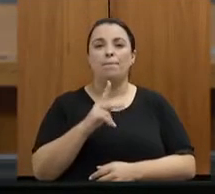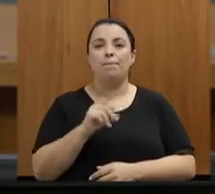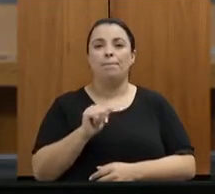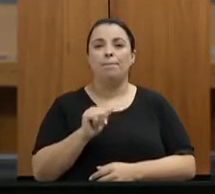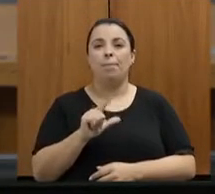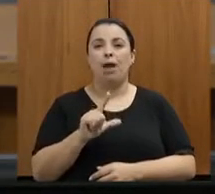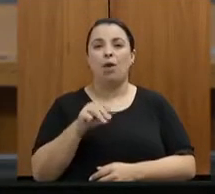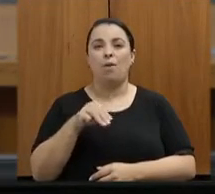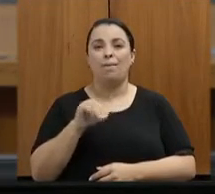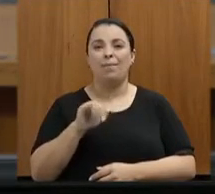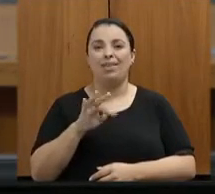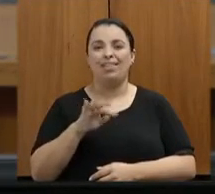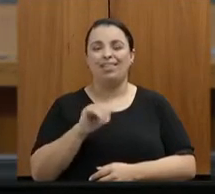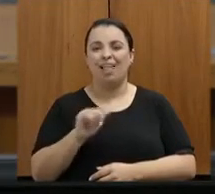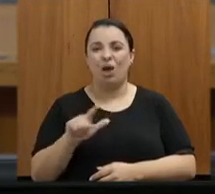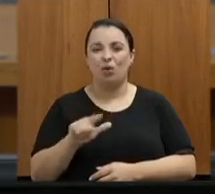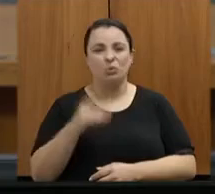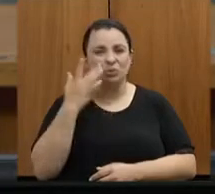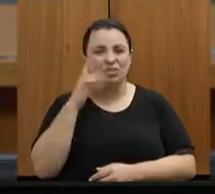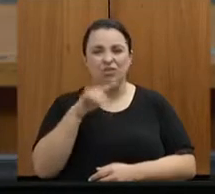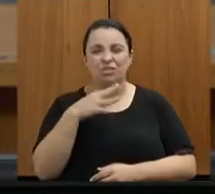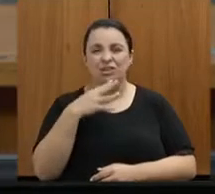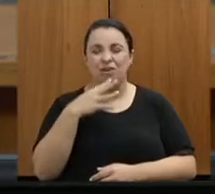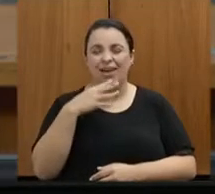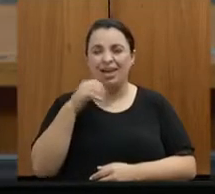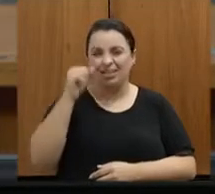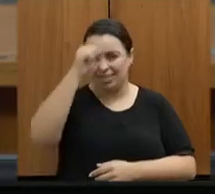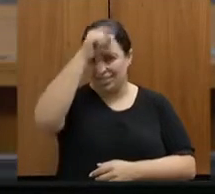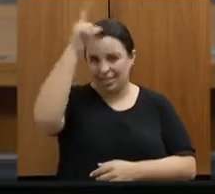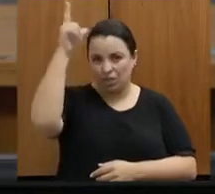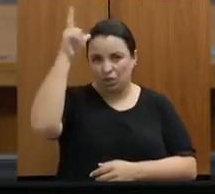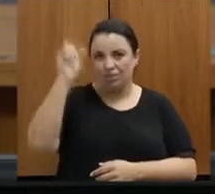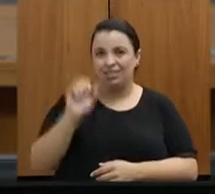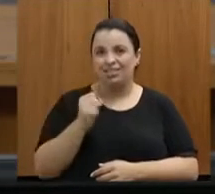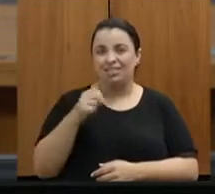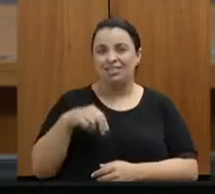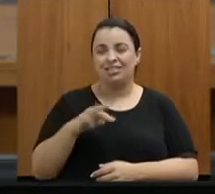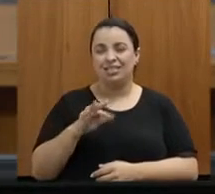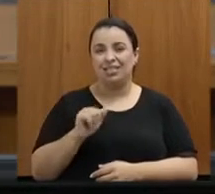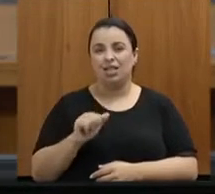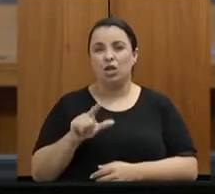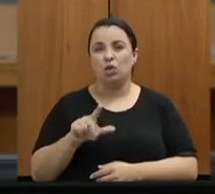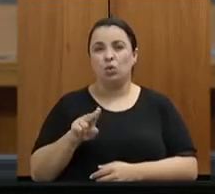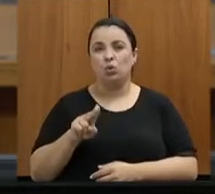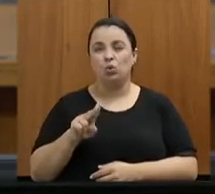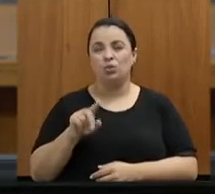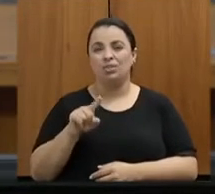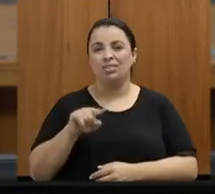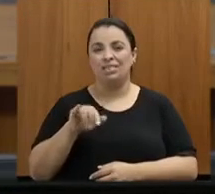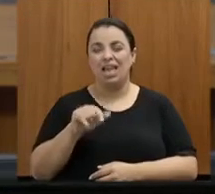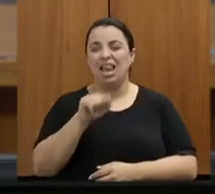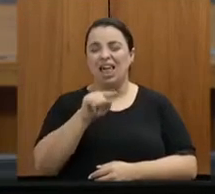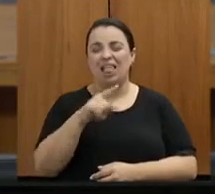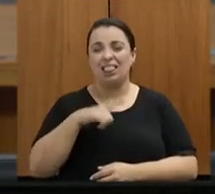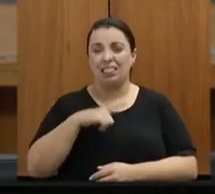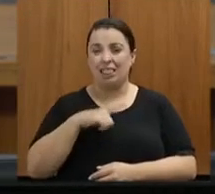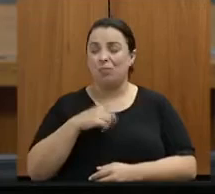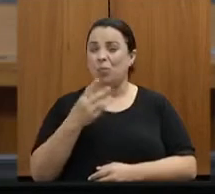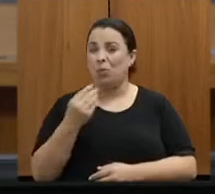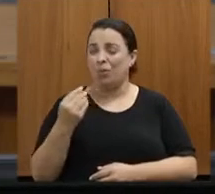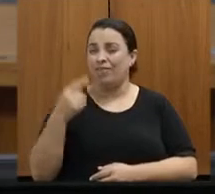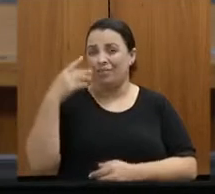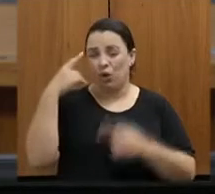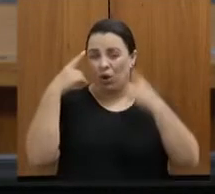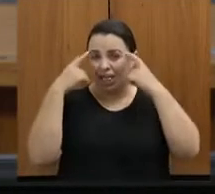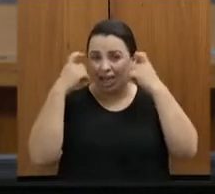acompanhando aqui, conhece Santa Luzia, a região do Palmital, onde tem um índice de violência, um índice social bem complicado, e a gente vai fazer